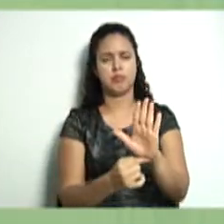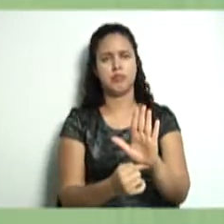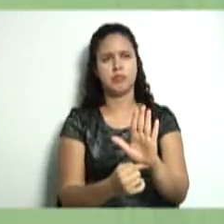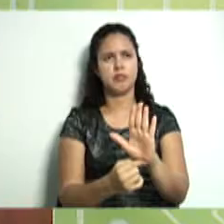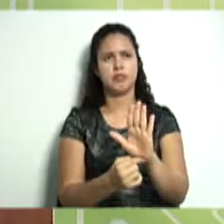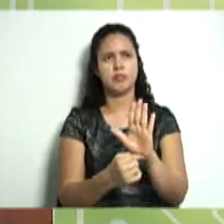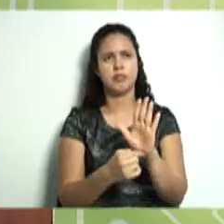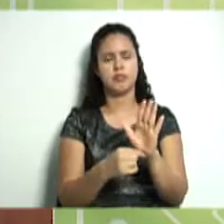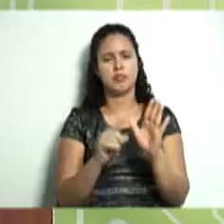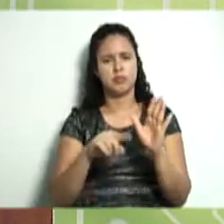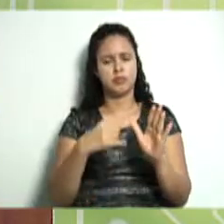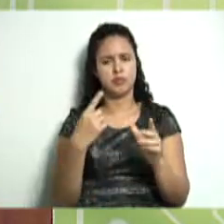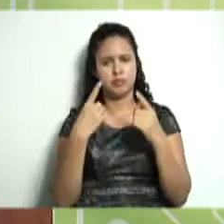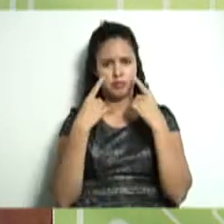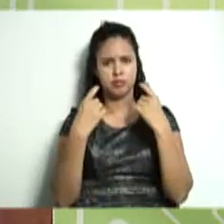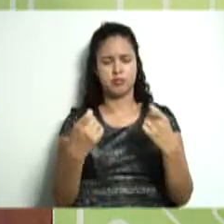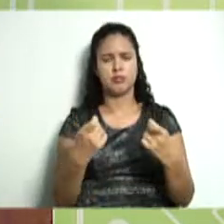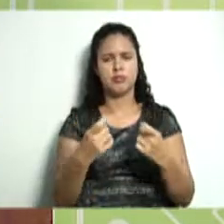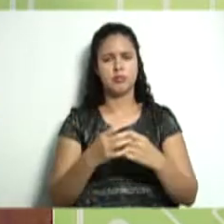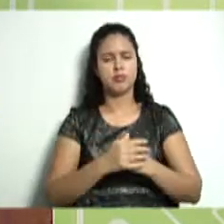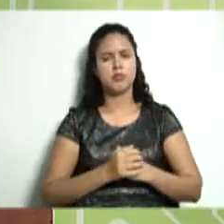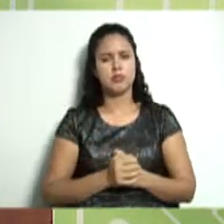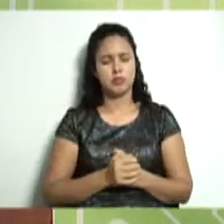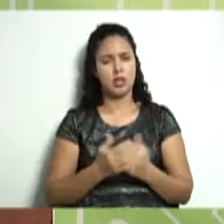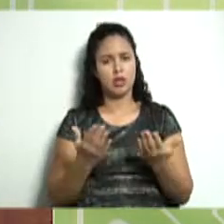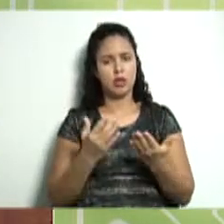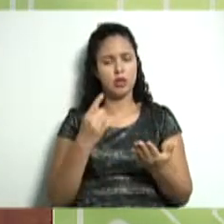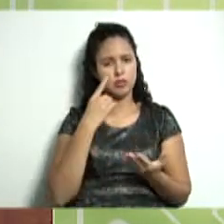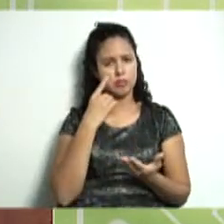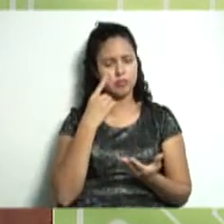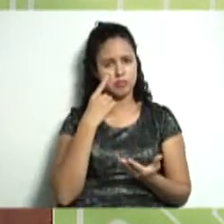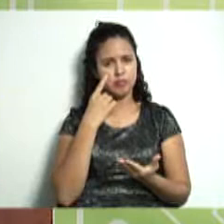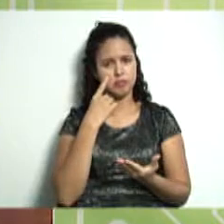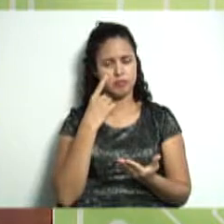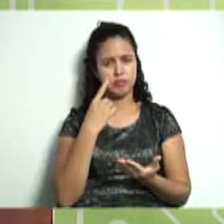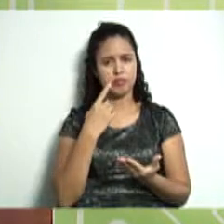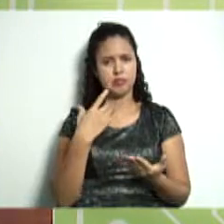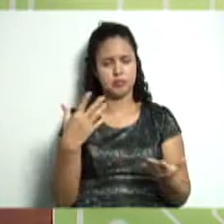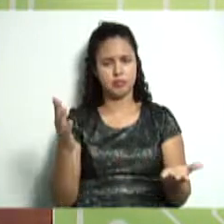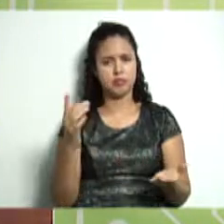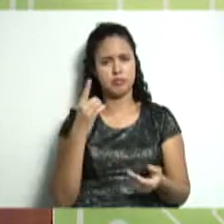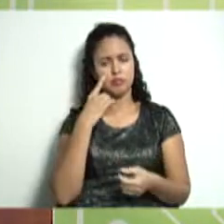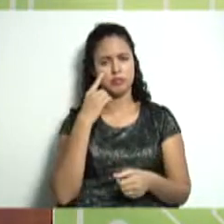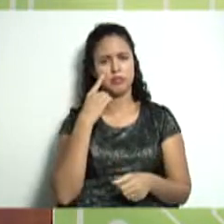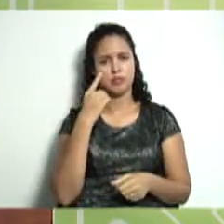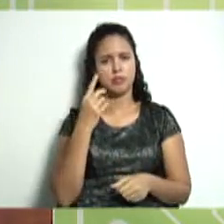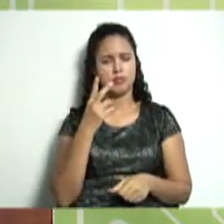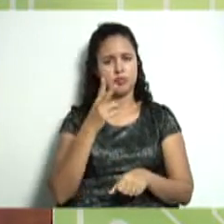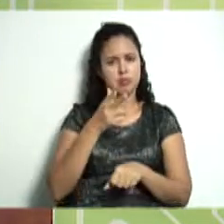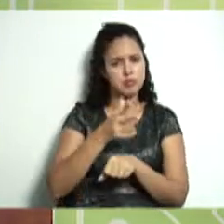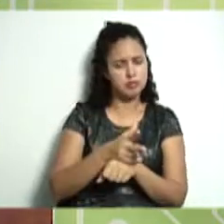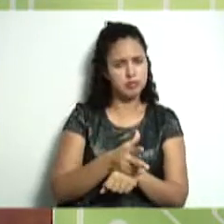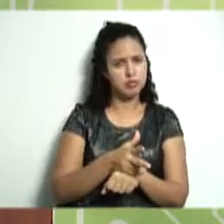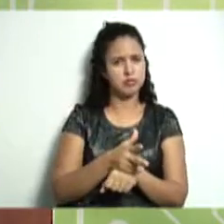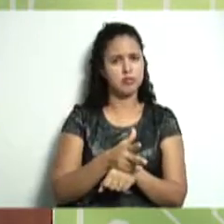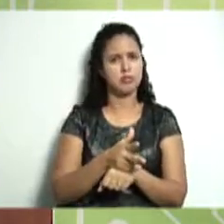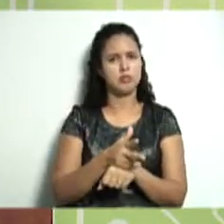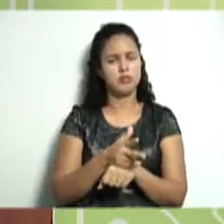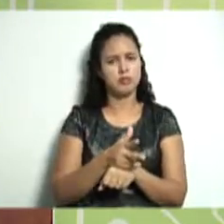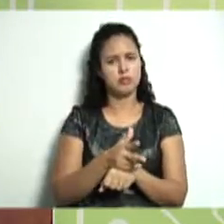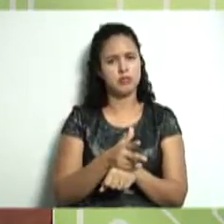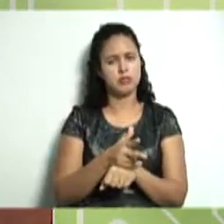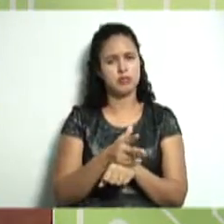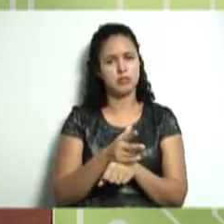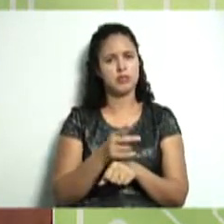panorama interessante. Eu convido vocês a gente assistir uma